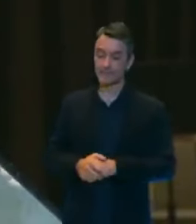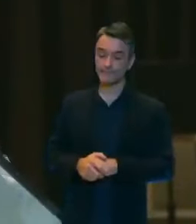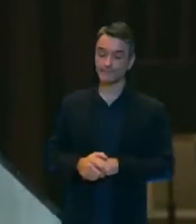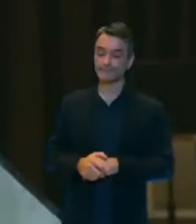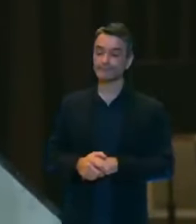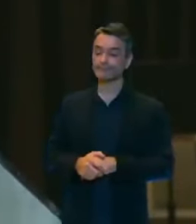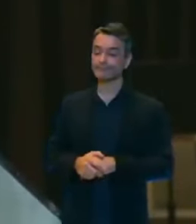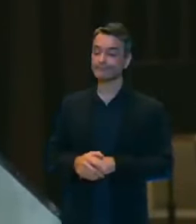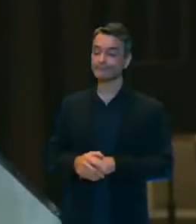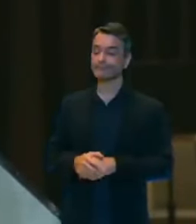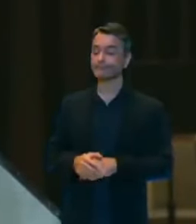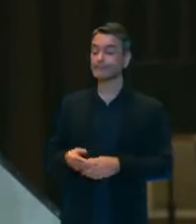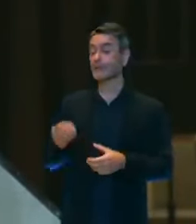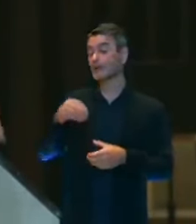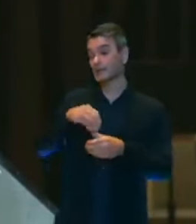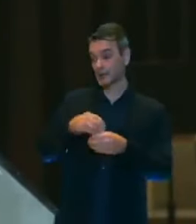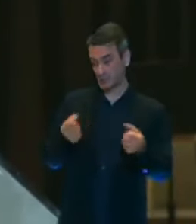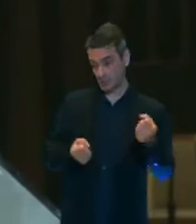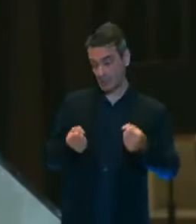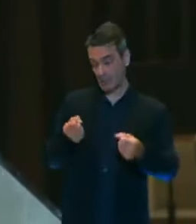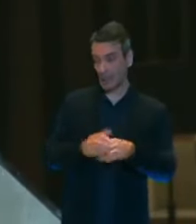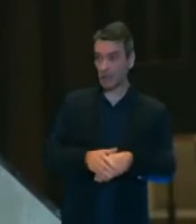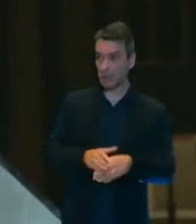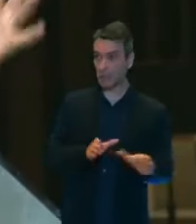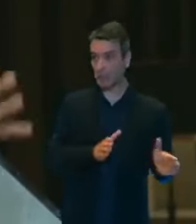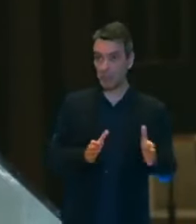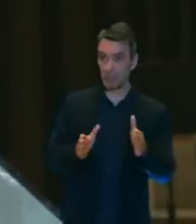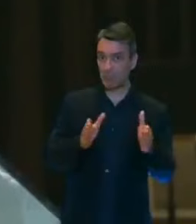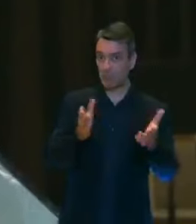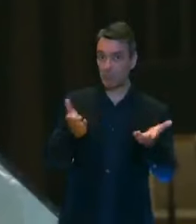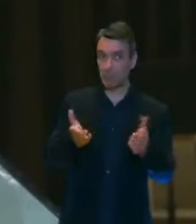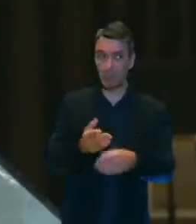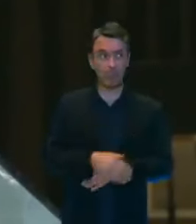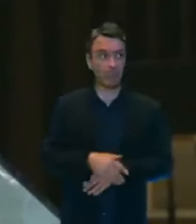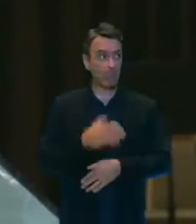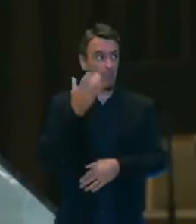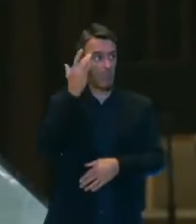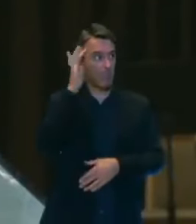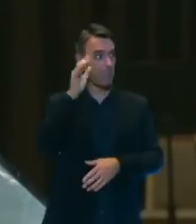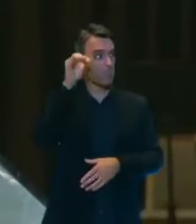entrei no carro, o irmão pegou a estrada e foi embora. Eu falei: meu Deus, de onde estou indo?